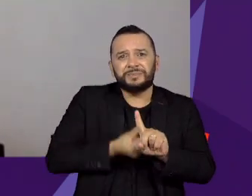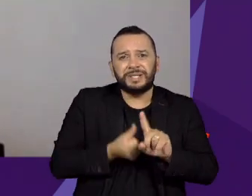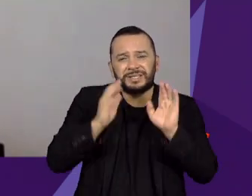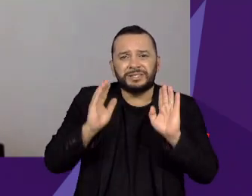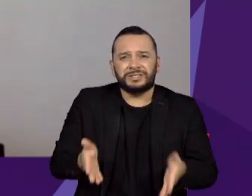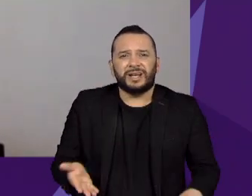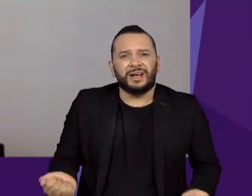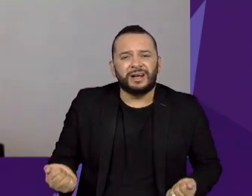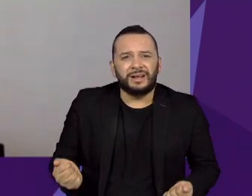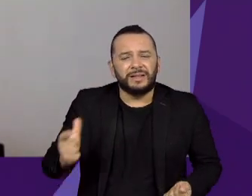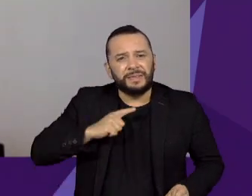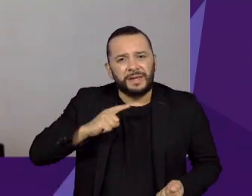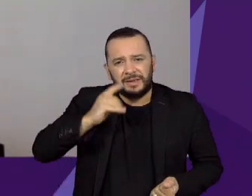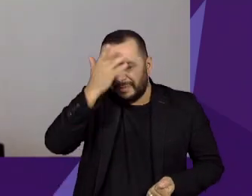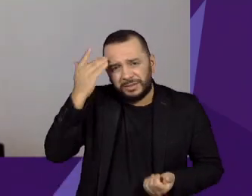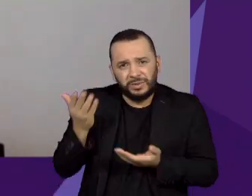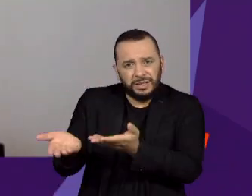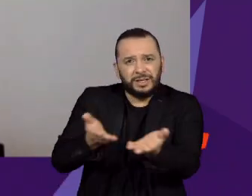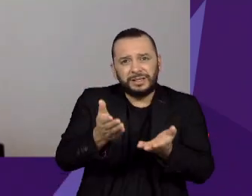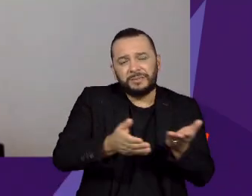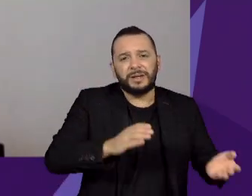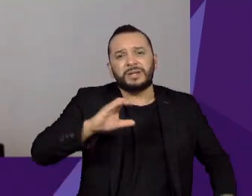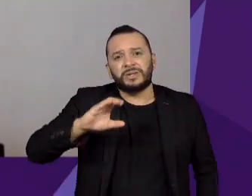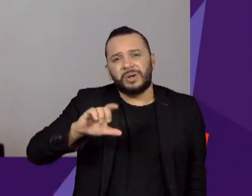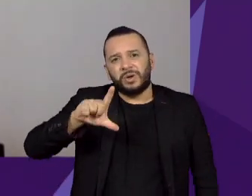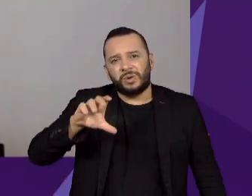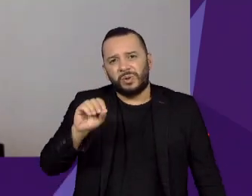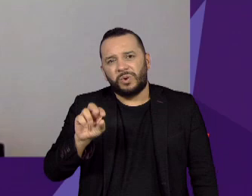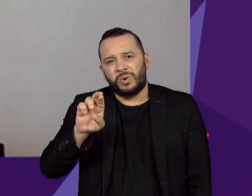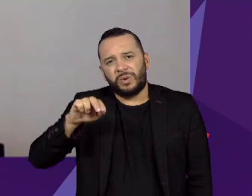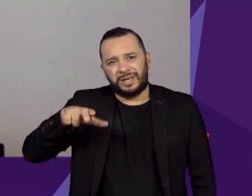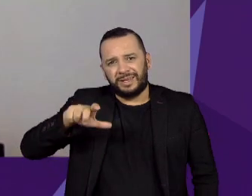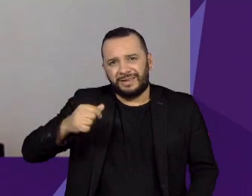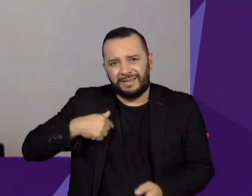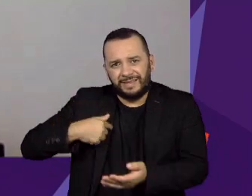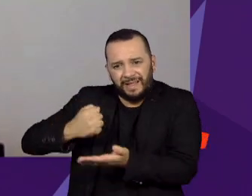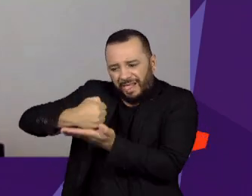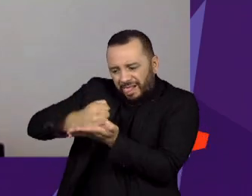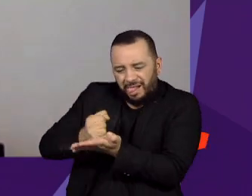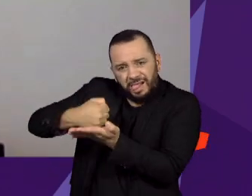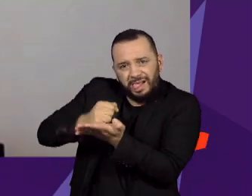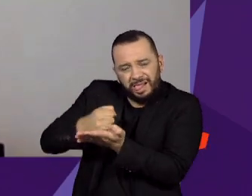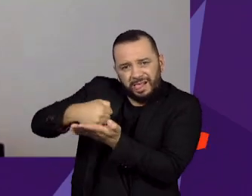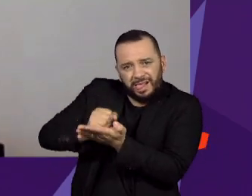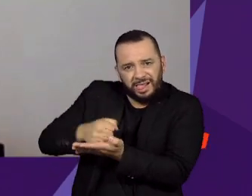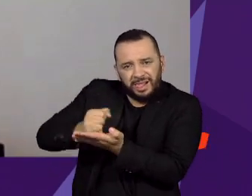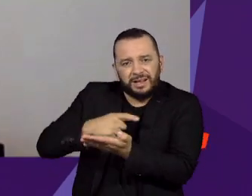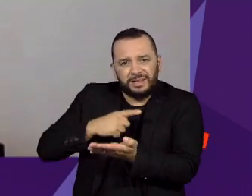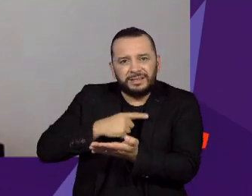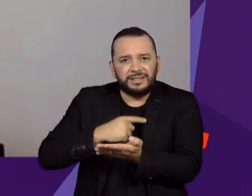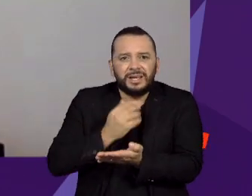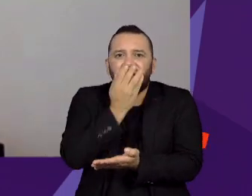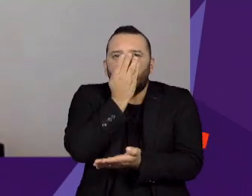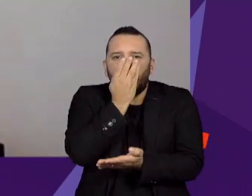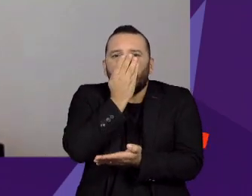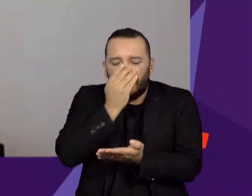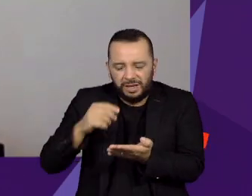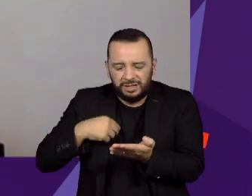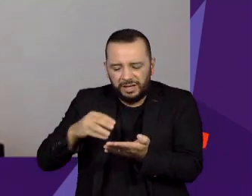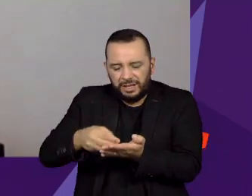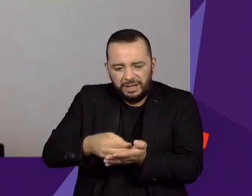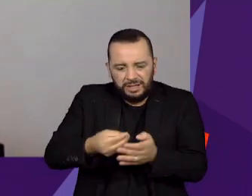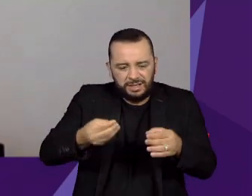Tem gente dando cloroquina por via inalatória, pega comprimido, amassa, bota no soro fisiológico e manda a pessoa inalar,